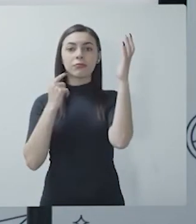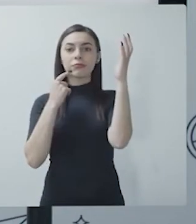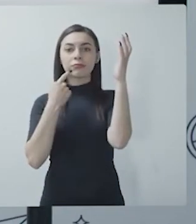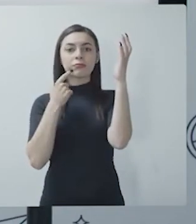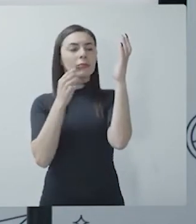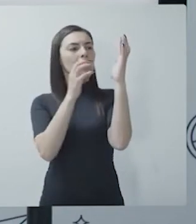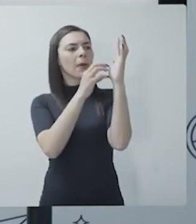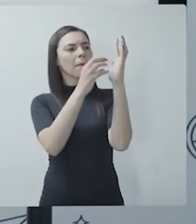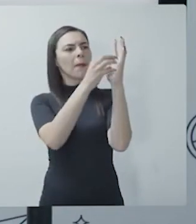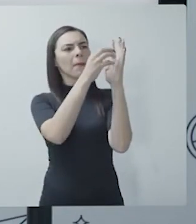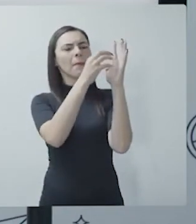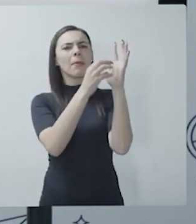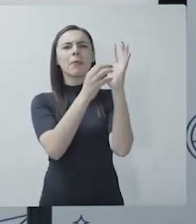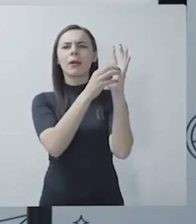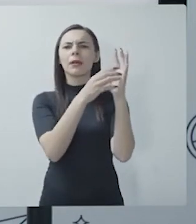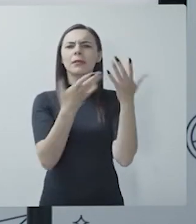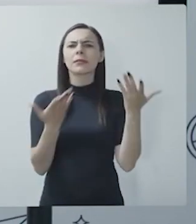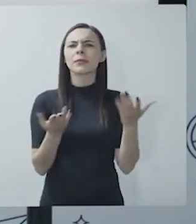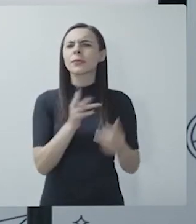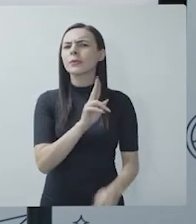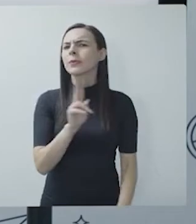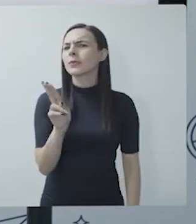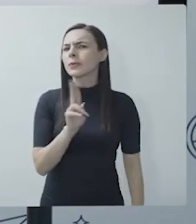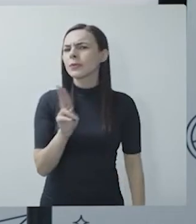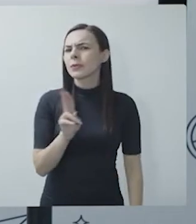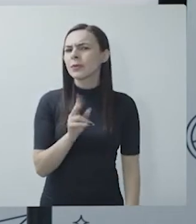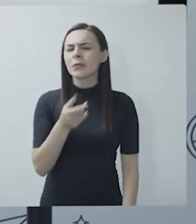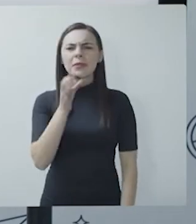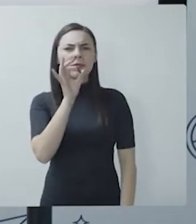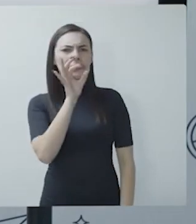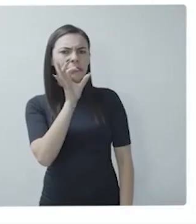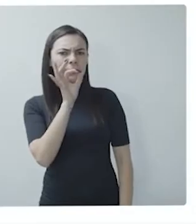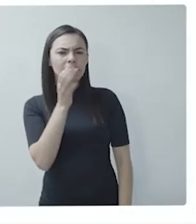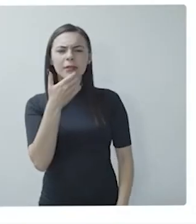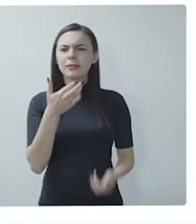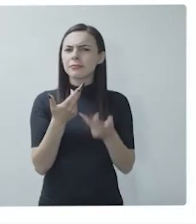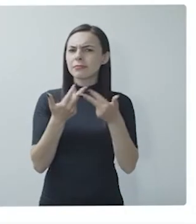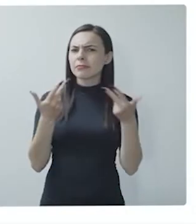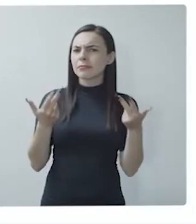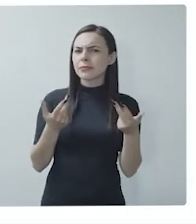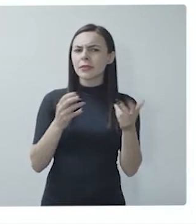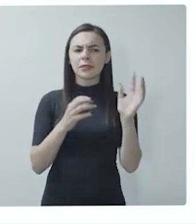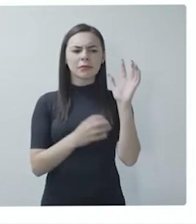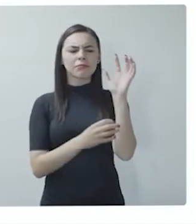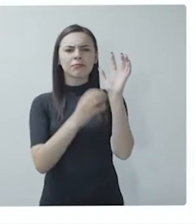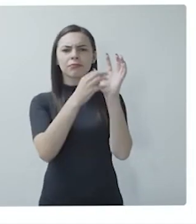limoeiro. Qual que é o fruto que é verde e dá no pé de limoeiro?